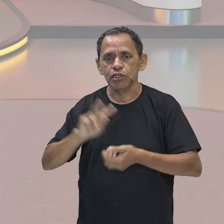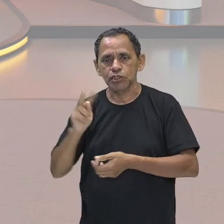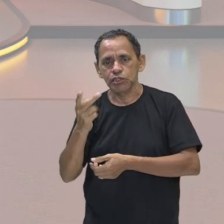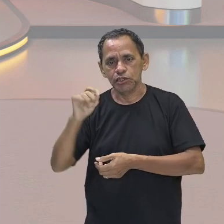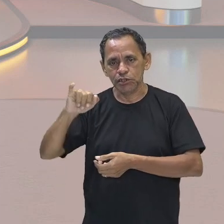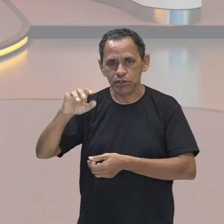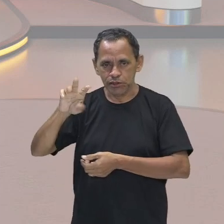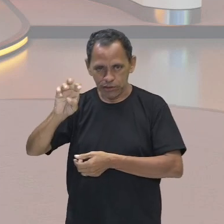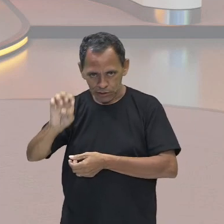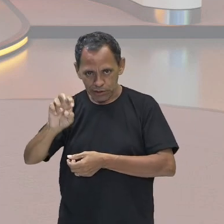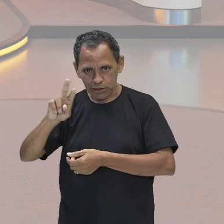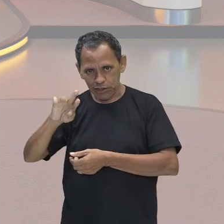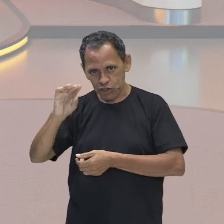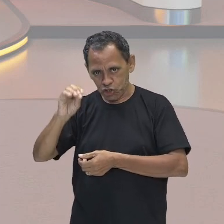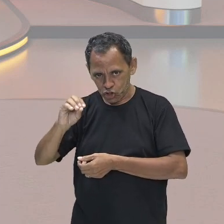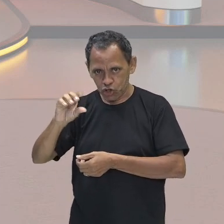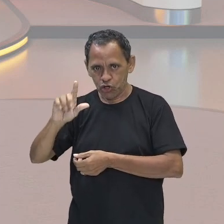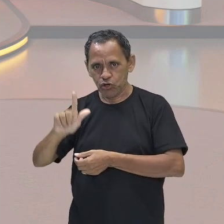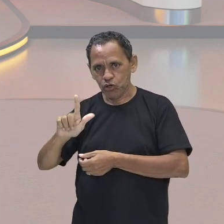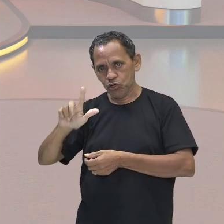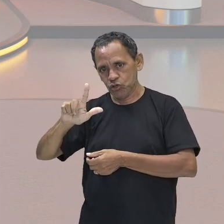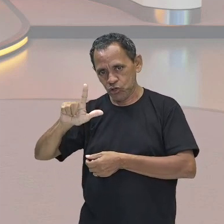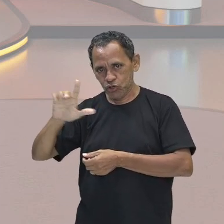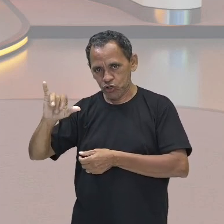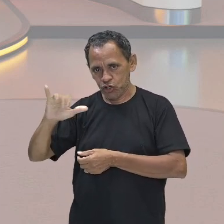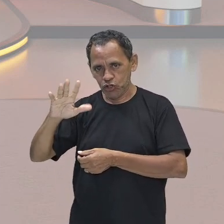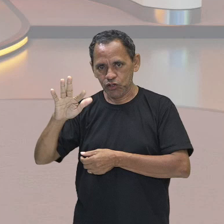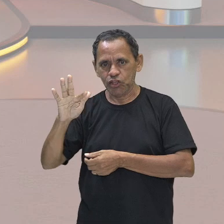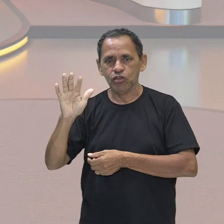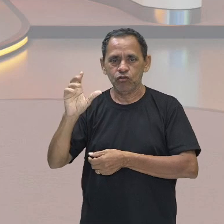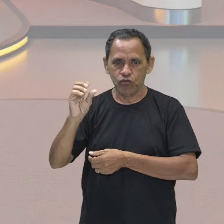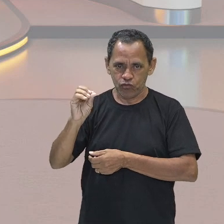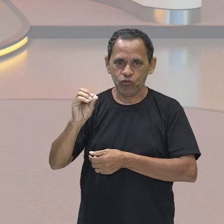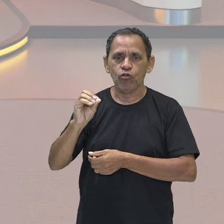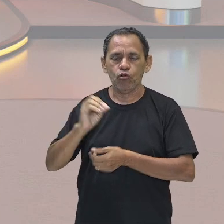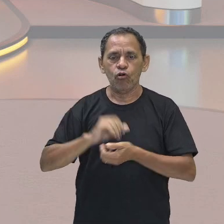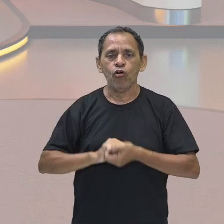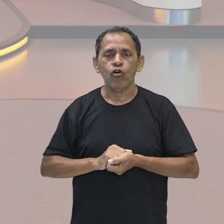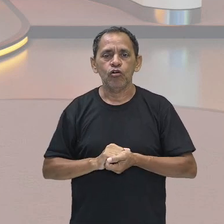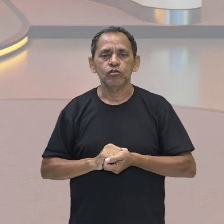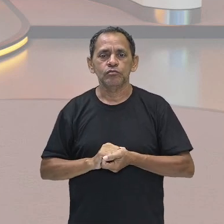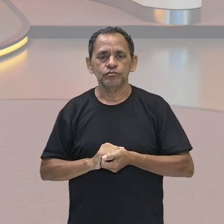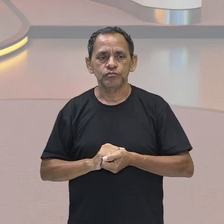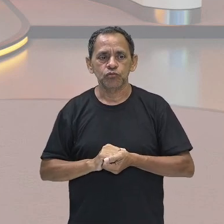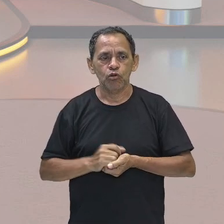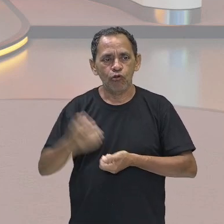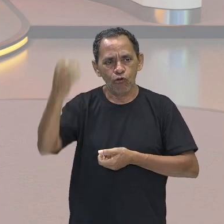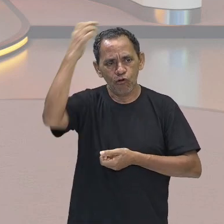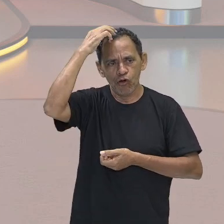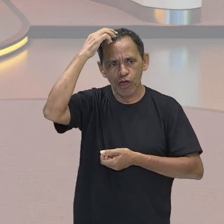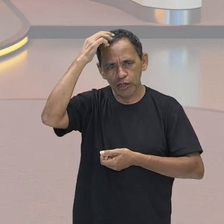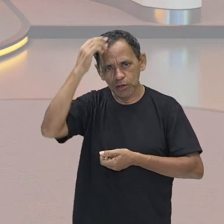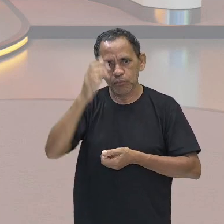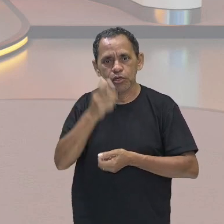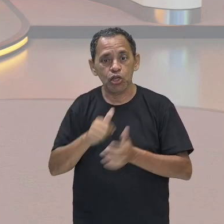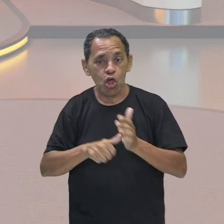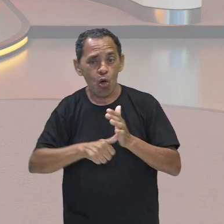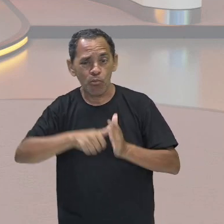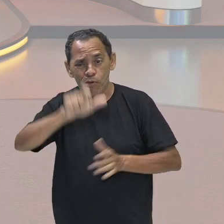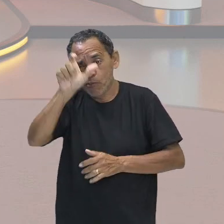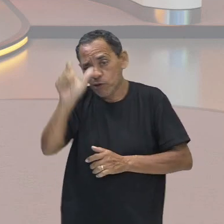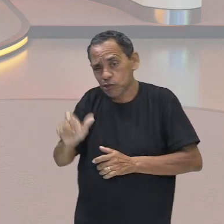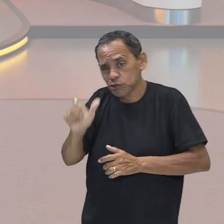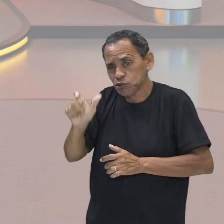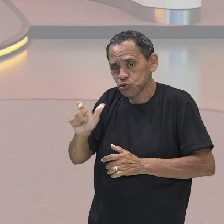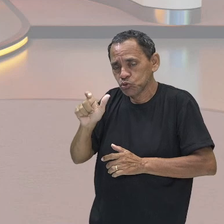E vocês têm, aí, então, né? Essa figura aí do Menés ou do Nâmer, tá? E ele era, aí, a primeira pessoa a